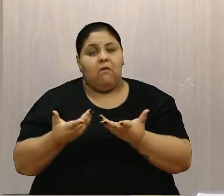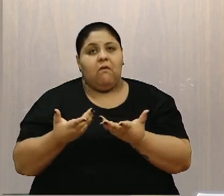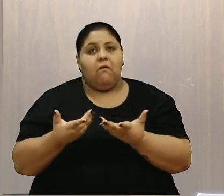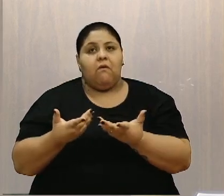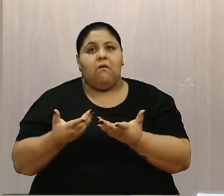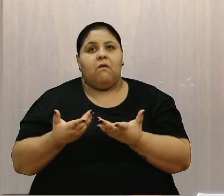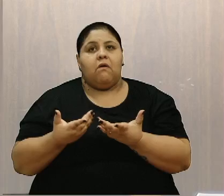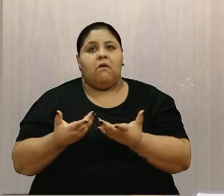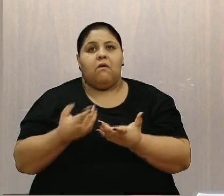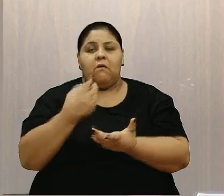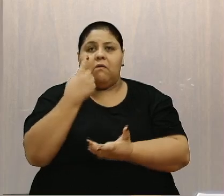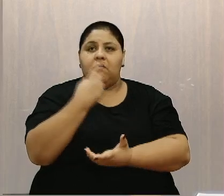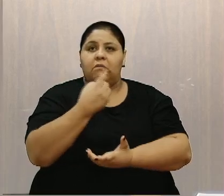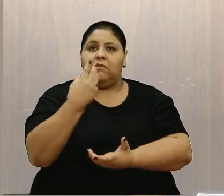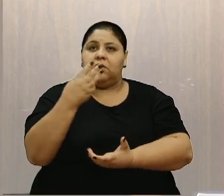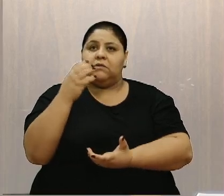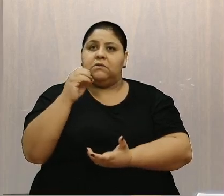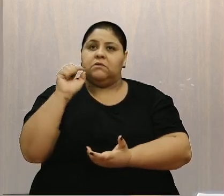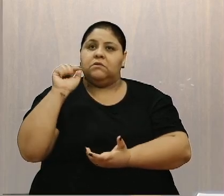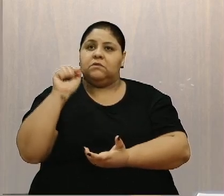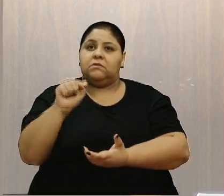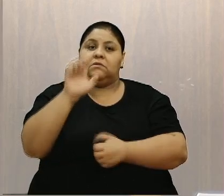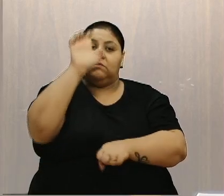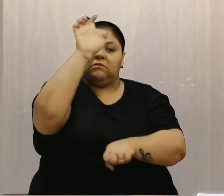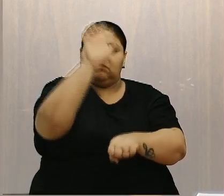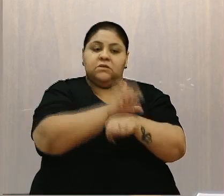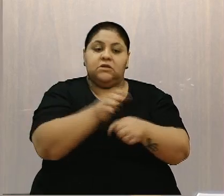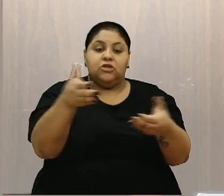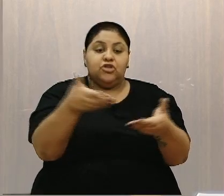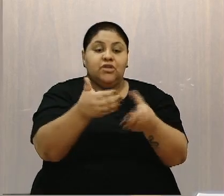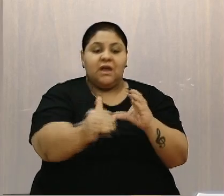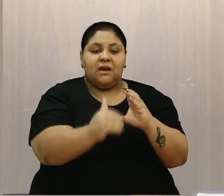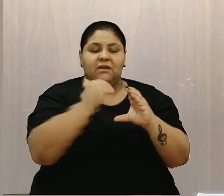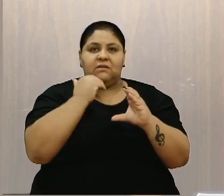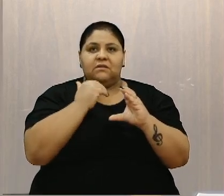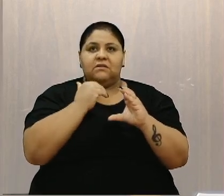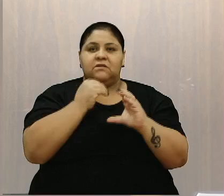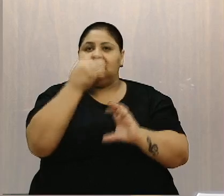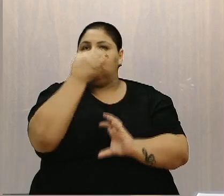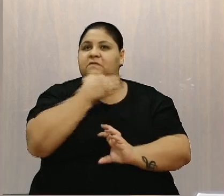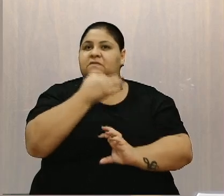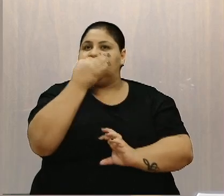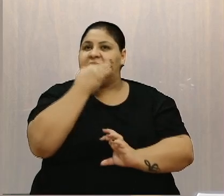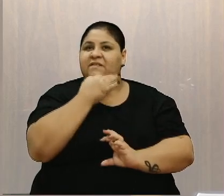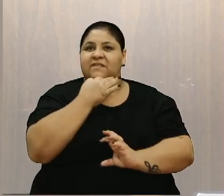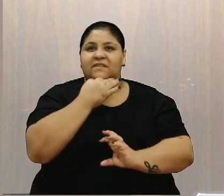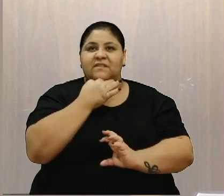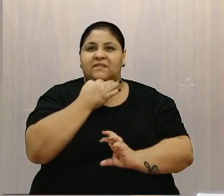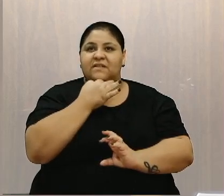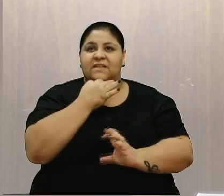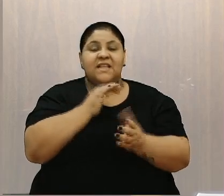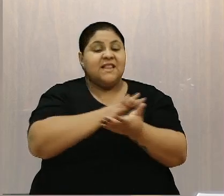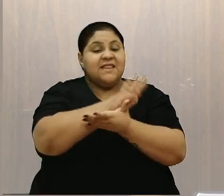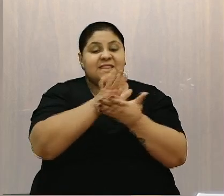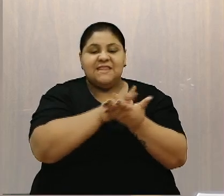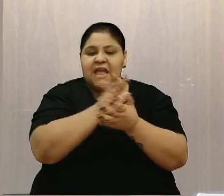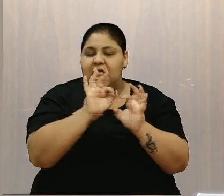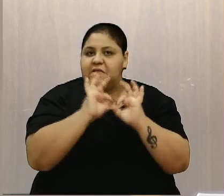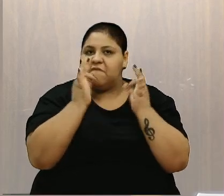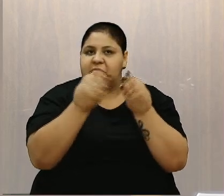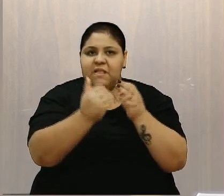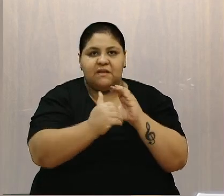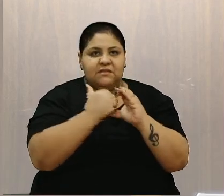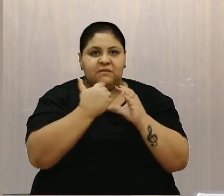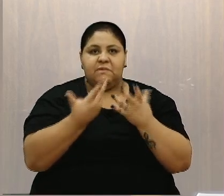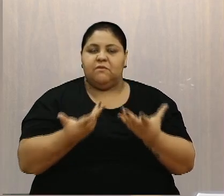contas, 130 mil pessoas do nosso estado já receberam. E Caxias do Sul não contempla nenhuma dessas 130 mil